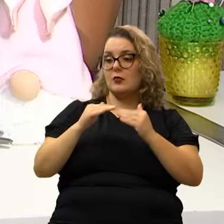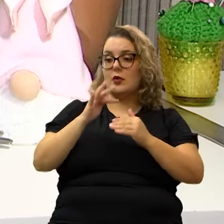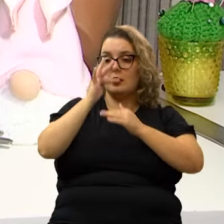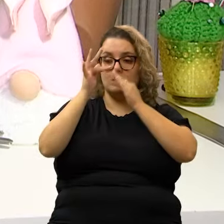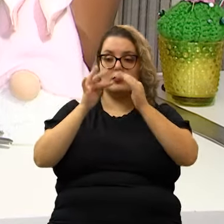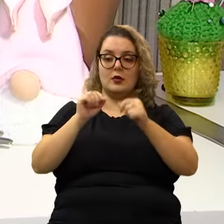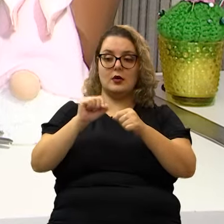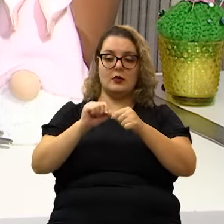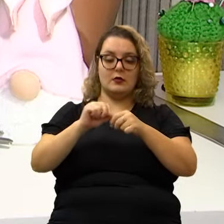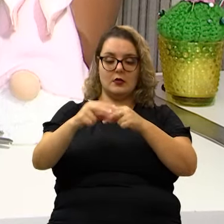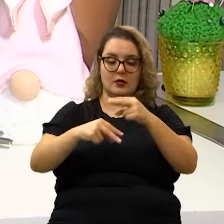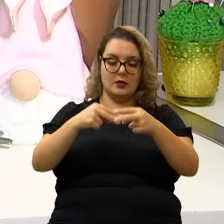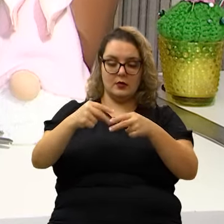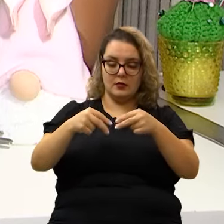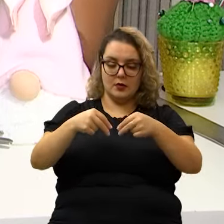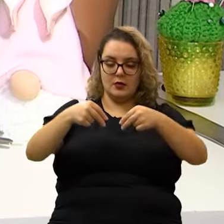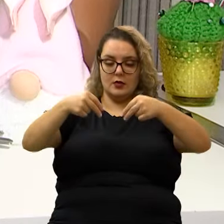um lacinho.